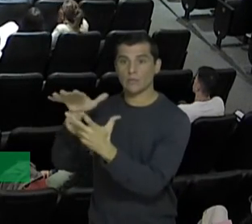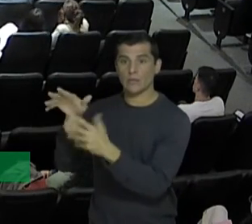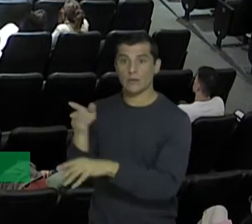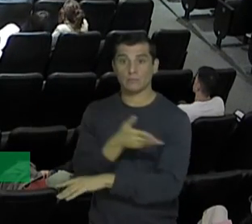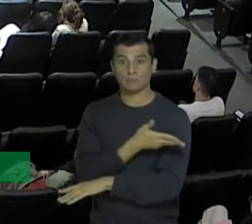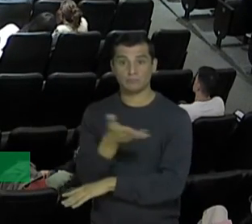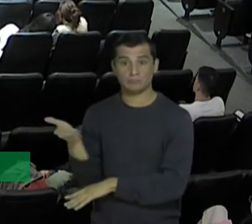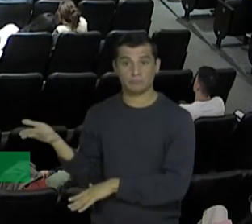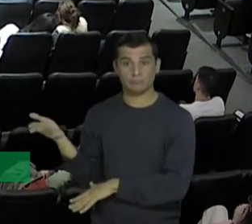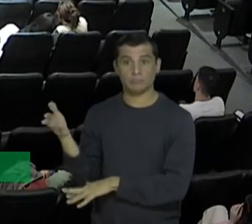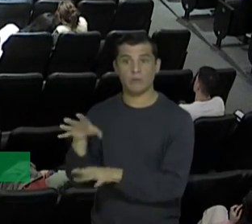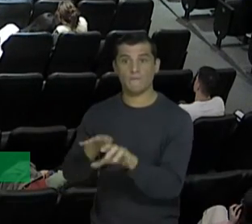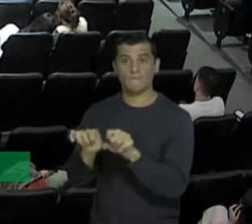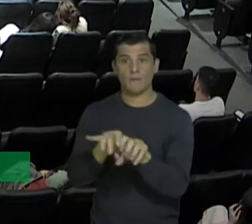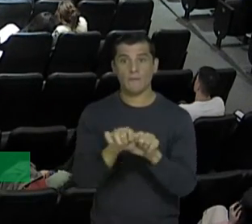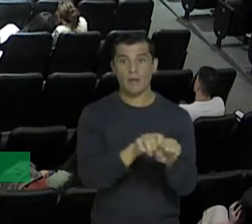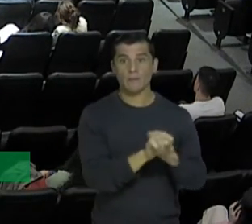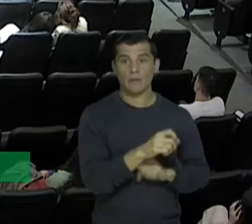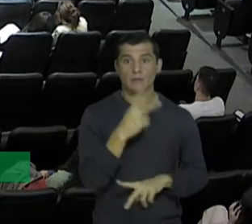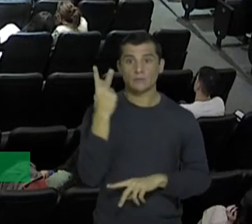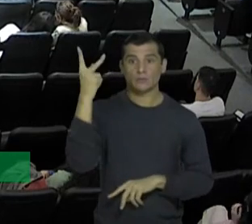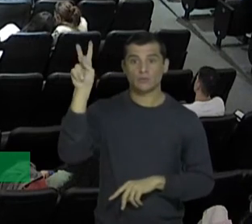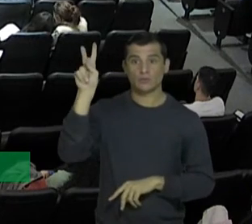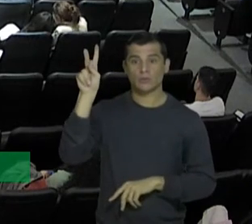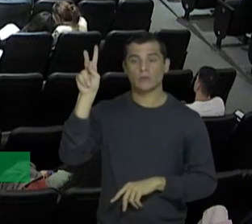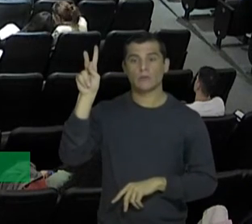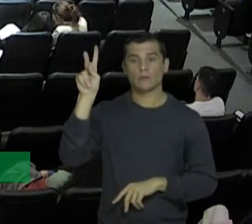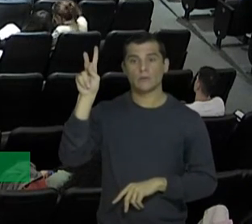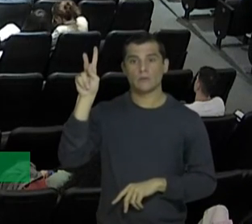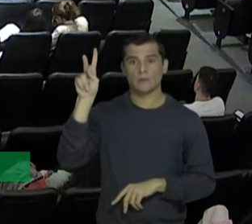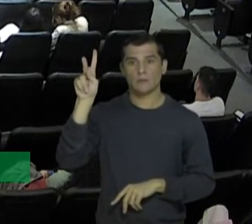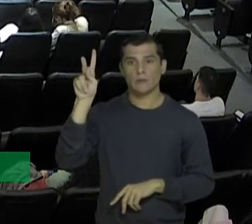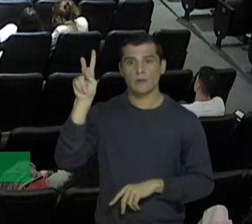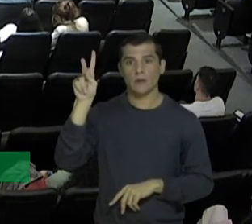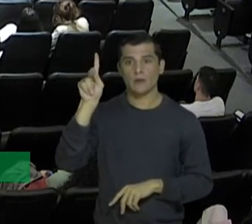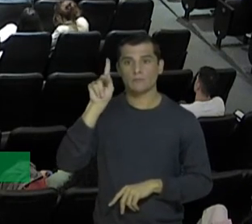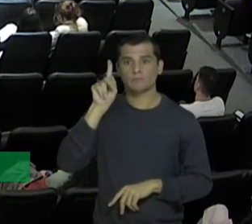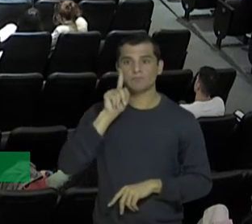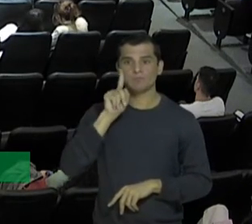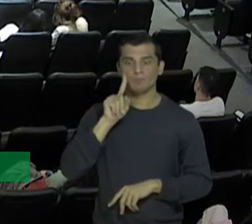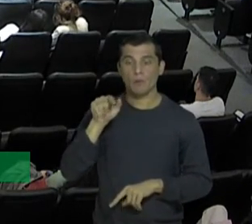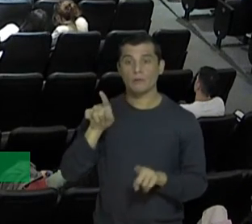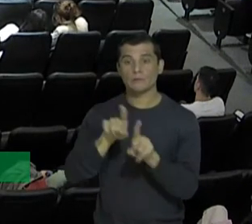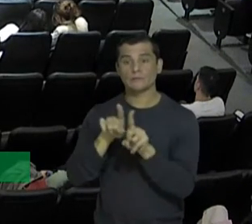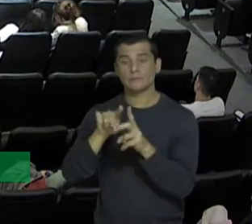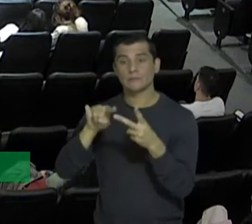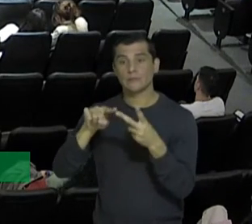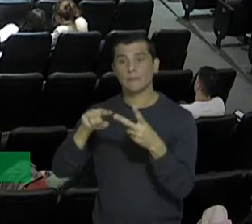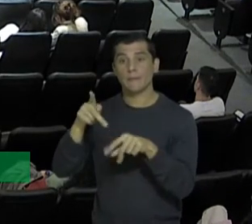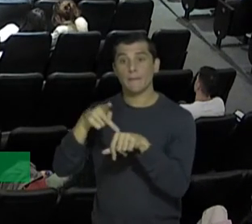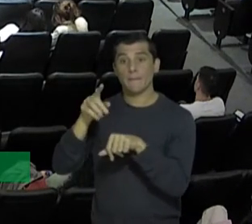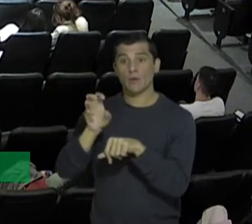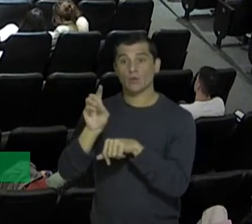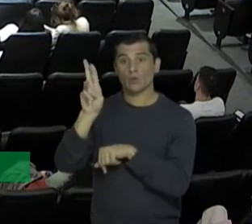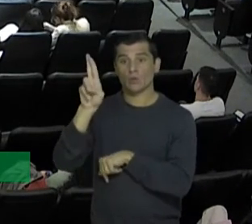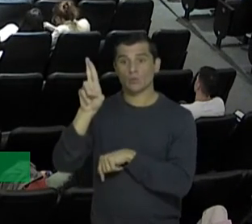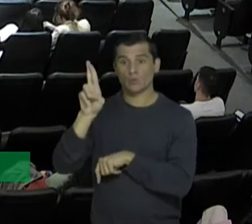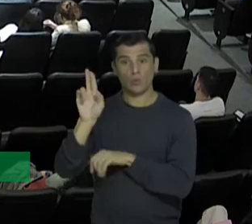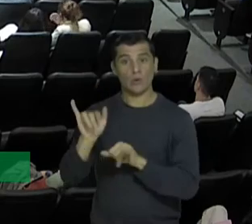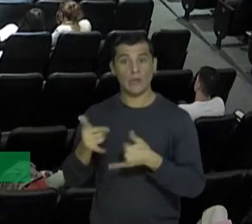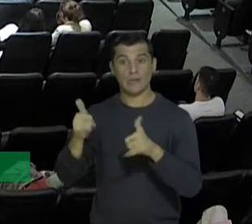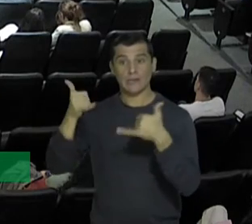pela London School of economics and political Science pós-doutor em engenharia de energia e planejamento